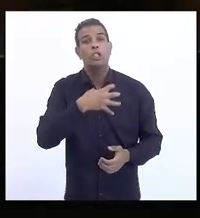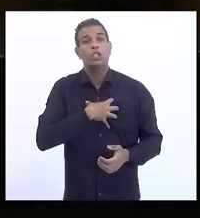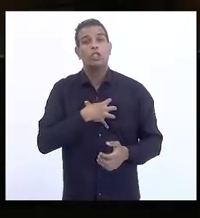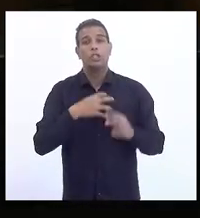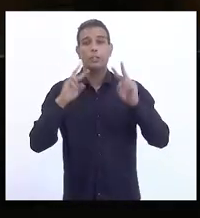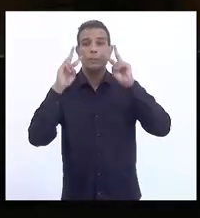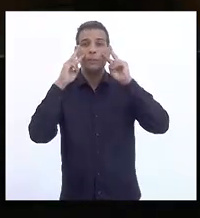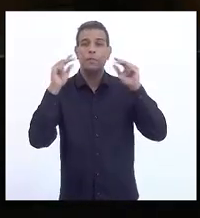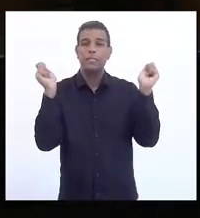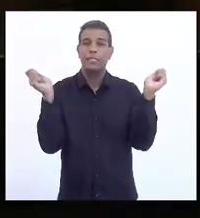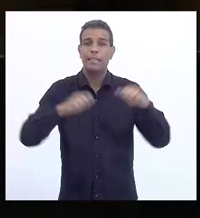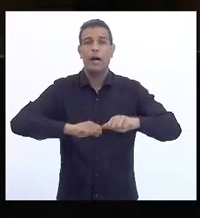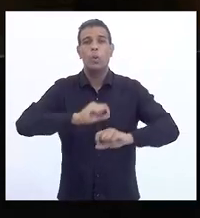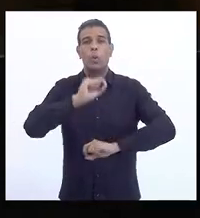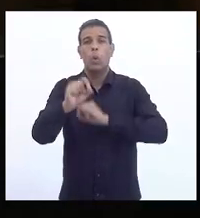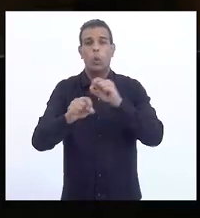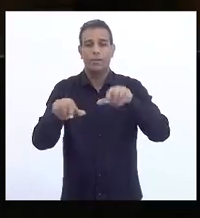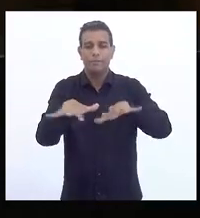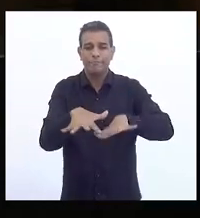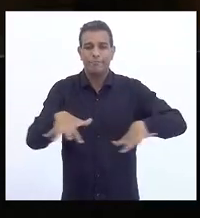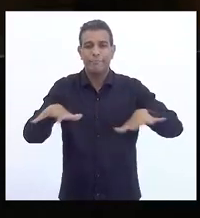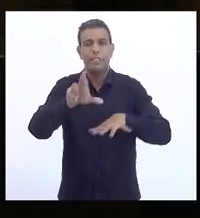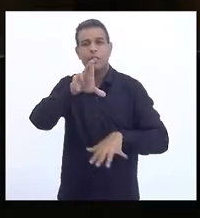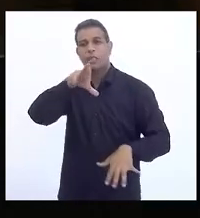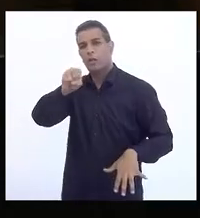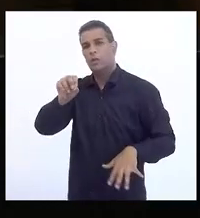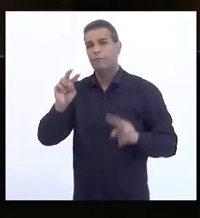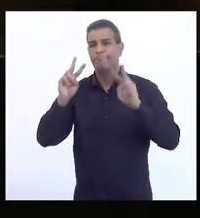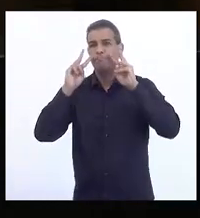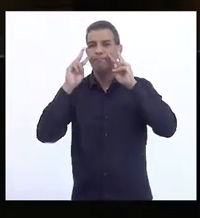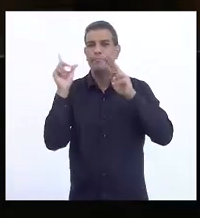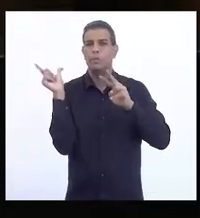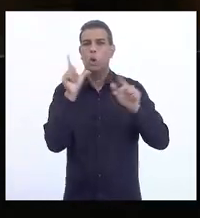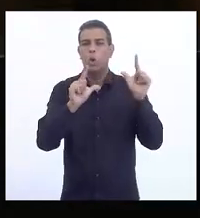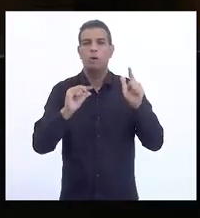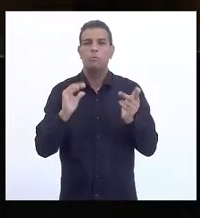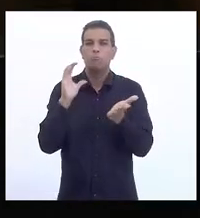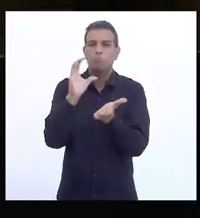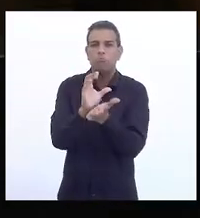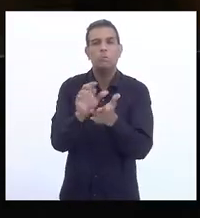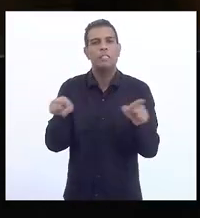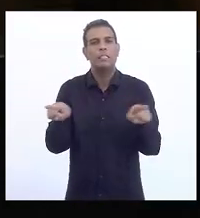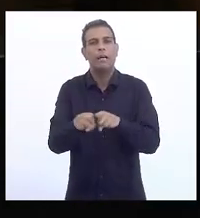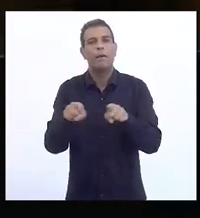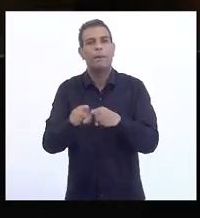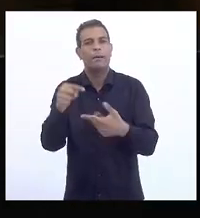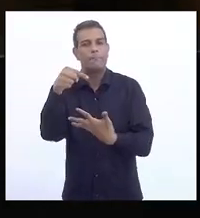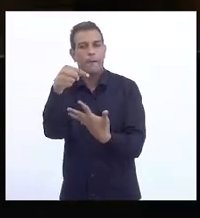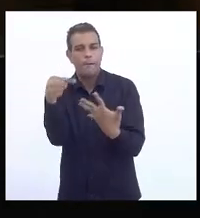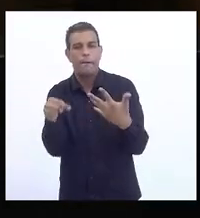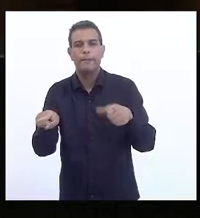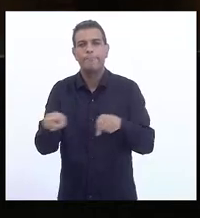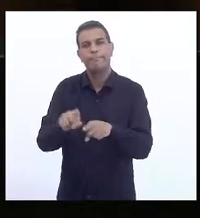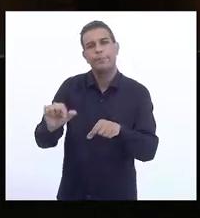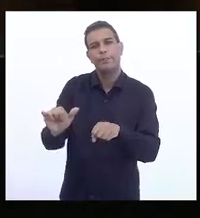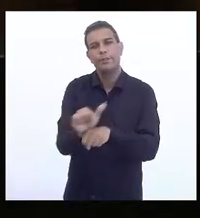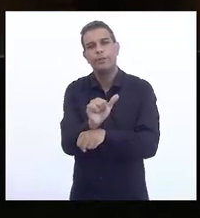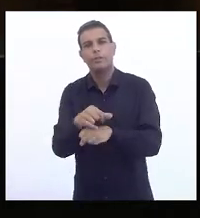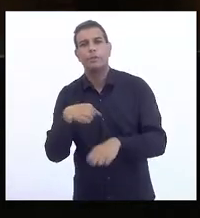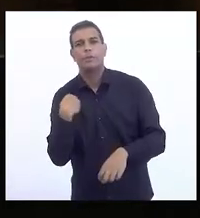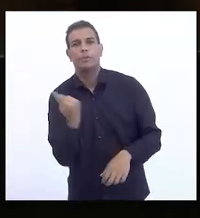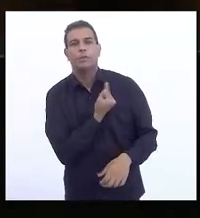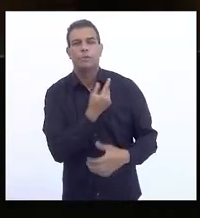tratar, porque o Rio de Janeiro está investindo muito aqui agora, e nós vamos investir muito recurso em grandes obras